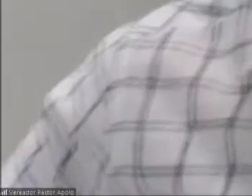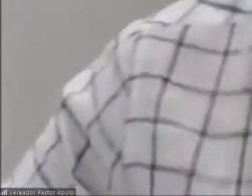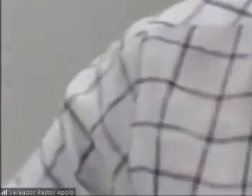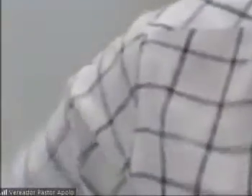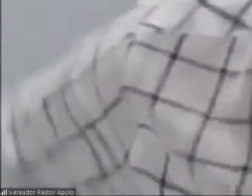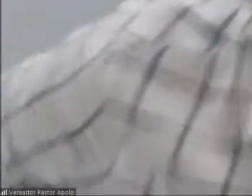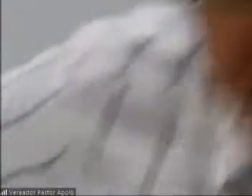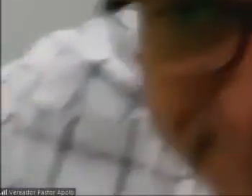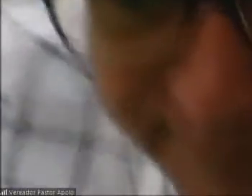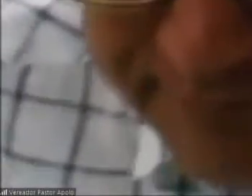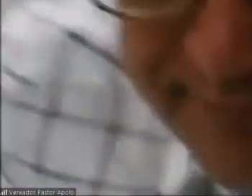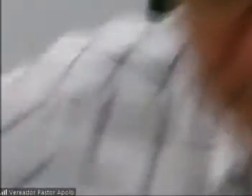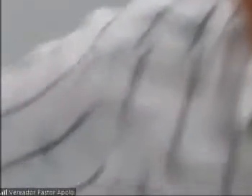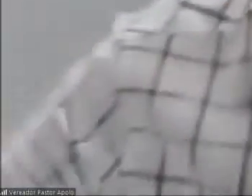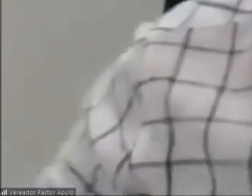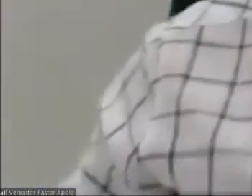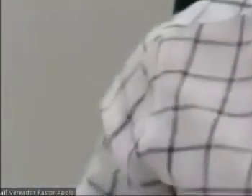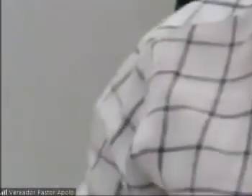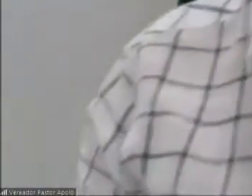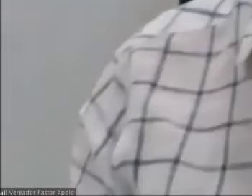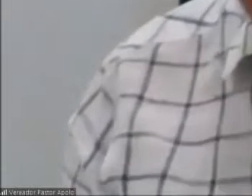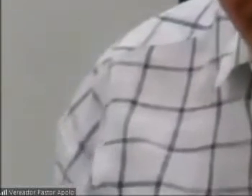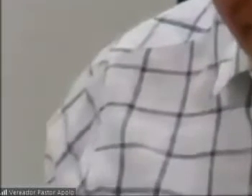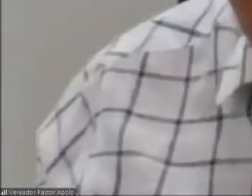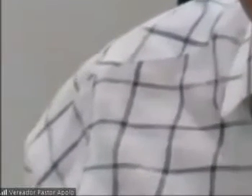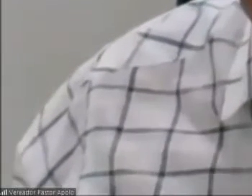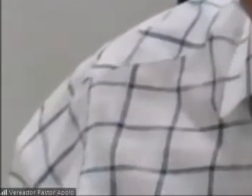Não, bom. Pois não, vereador Anselmo.